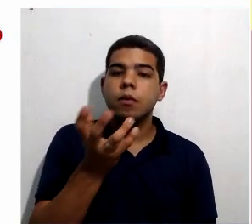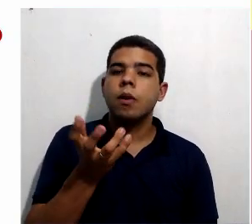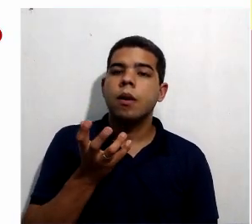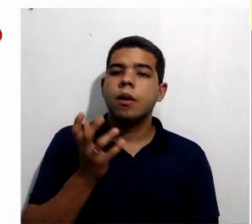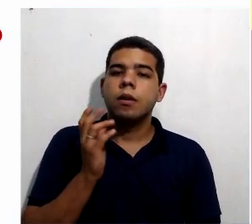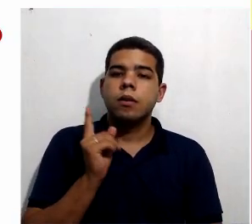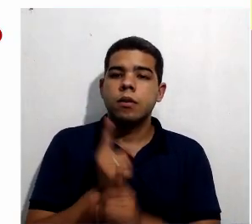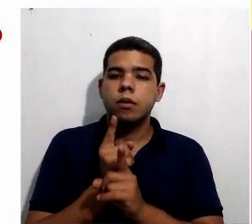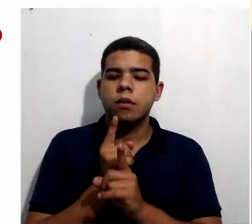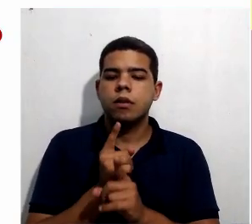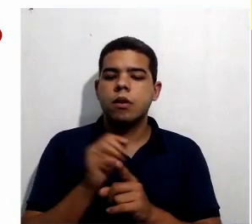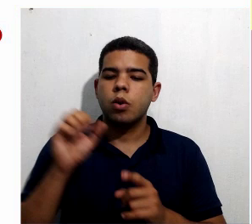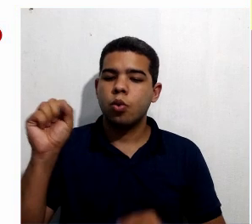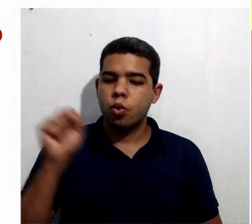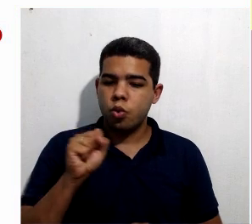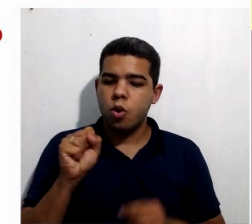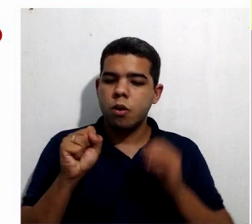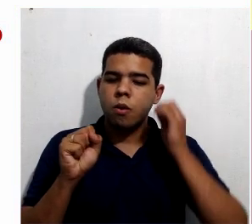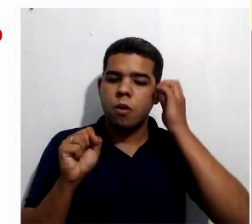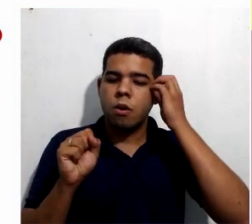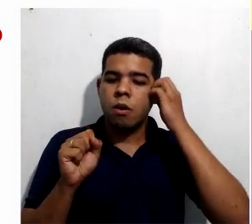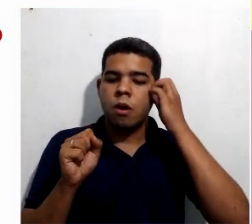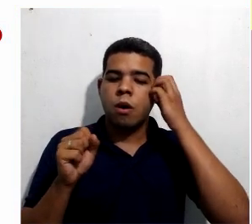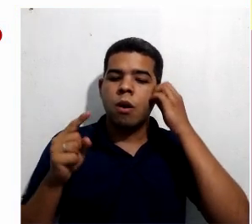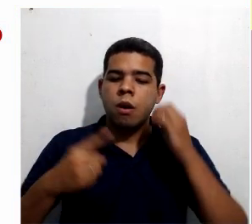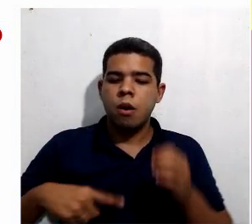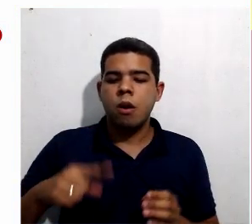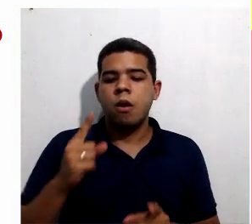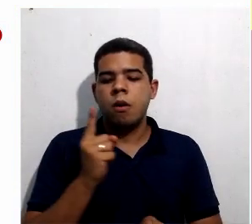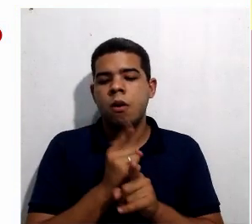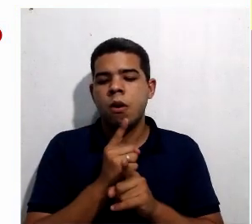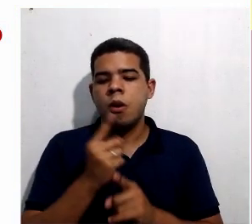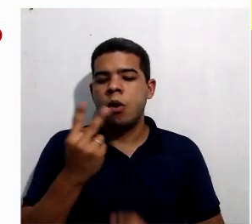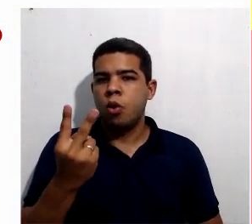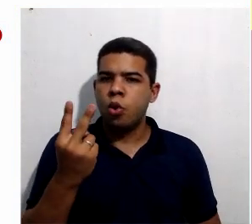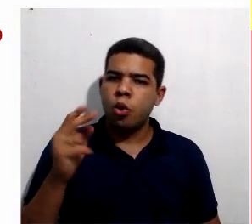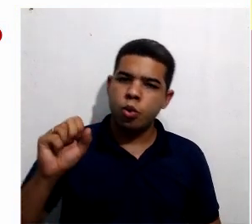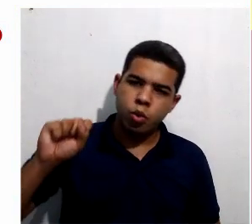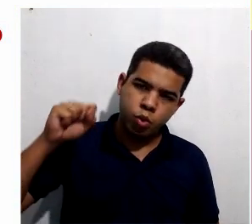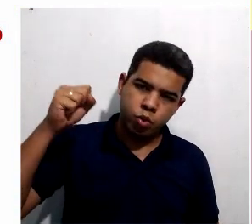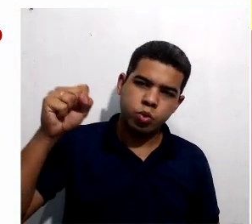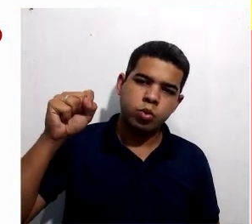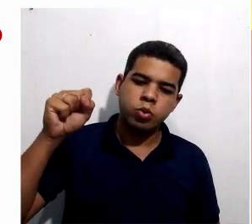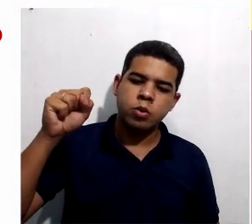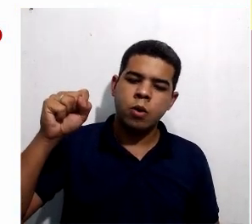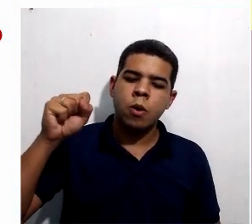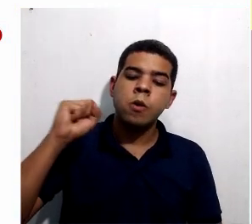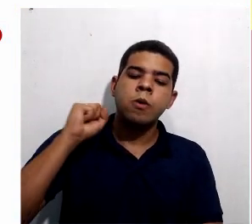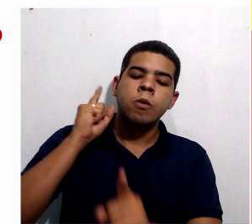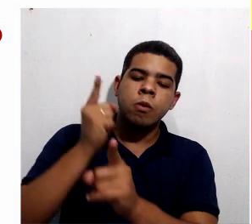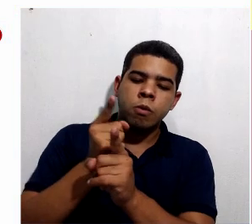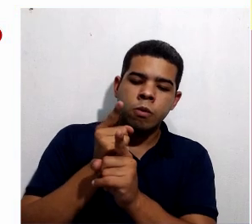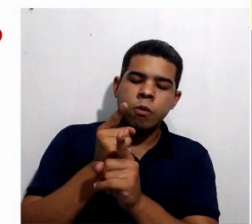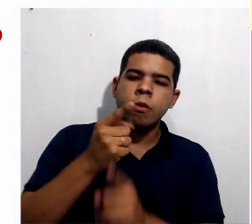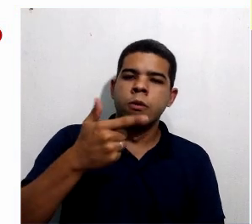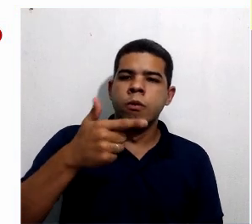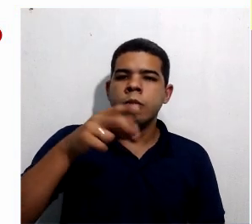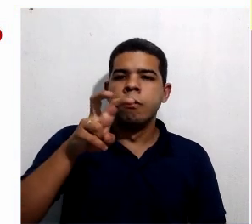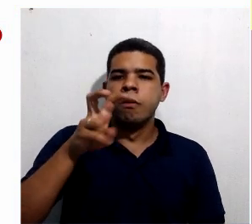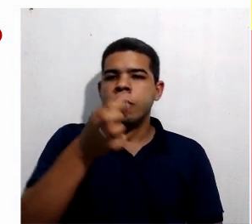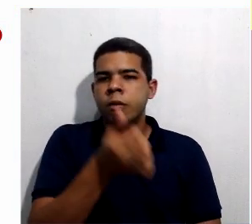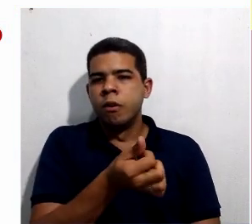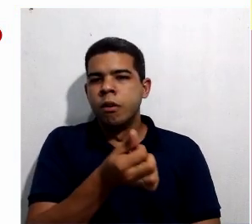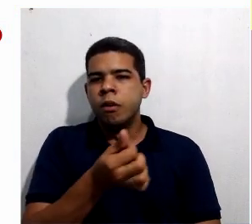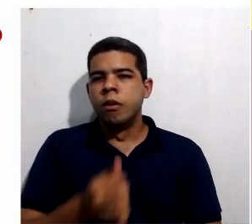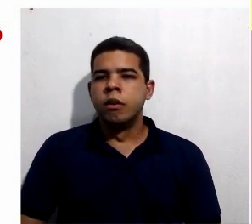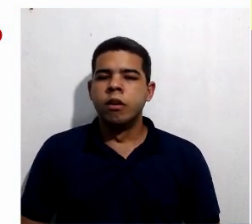quisermos saber o 8º termo dessa sequência, devemos fazer 2 elevado a 8 e encontrar que o 8º